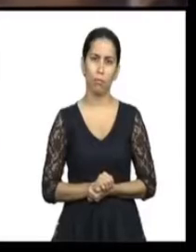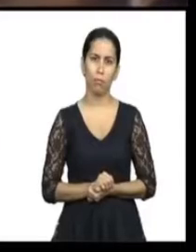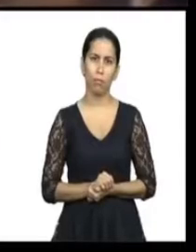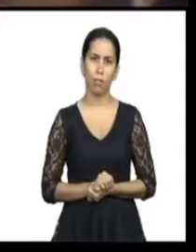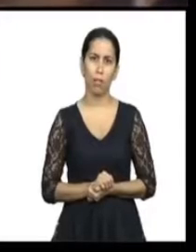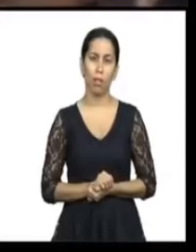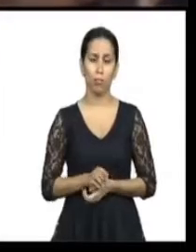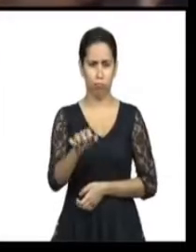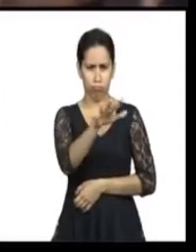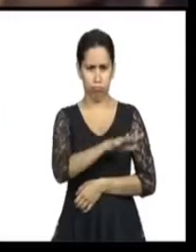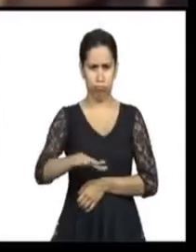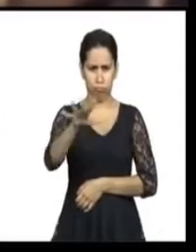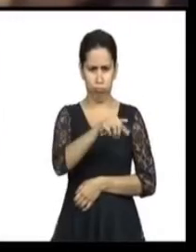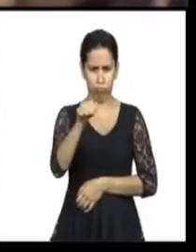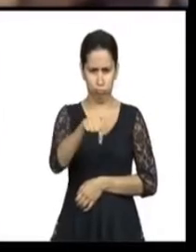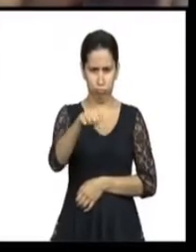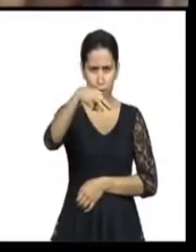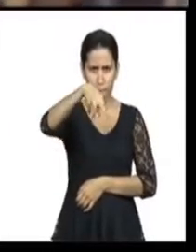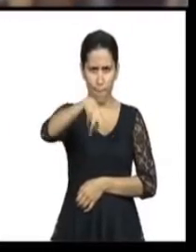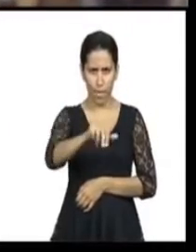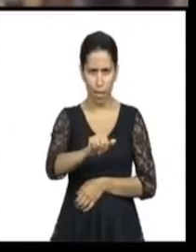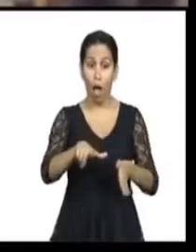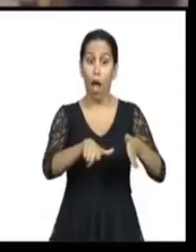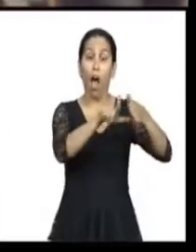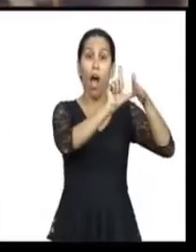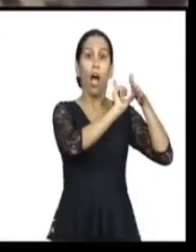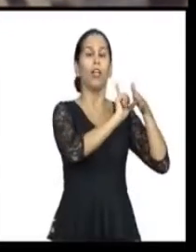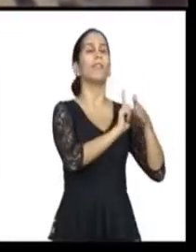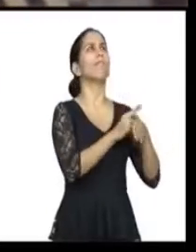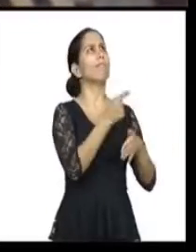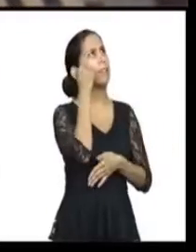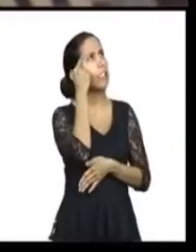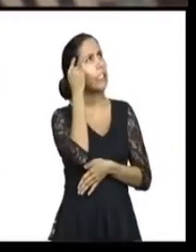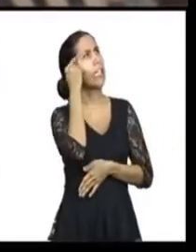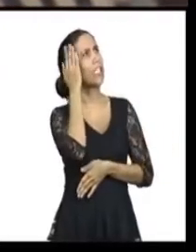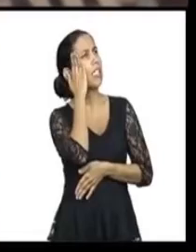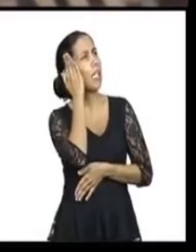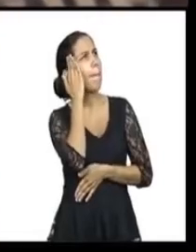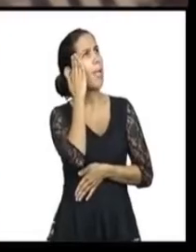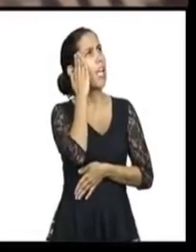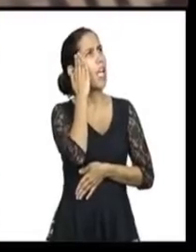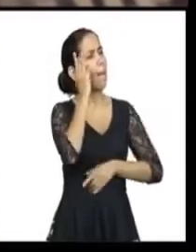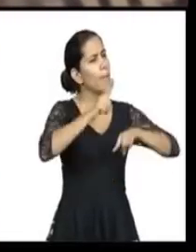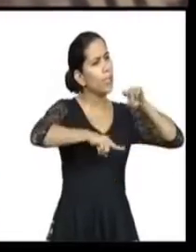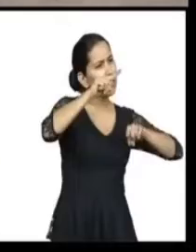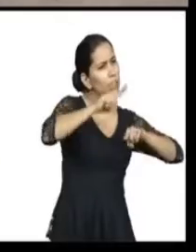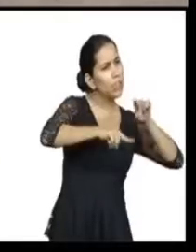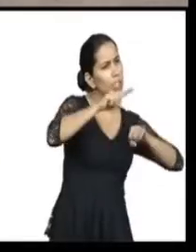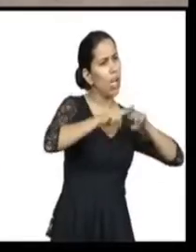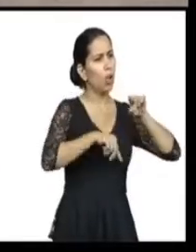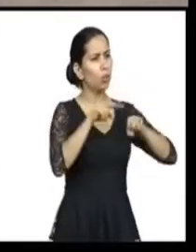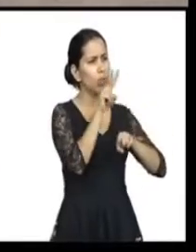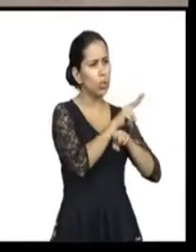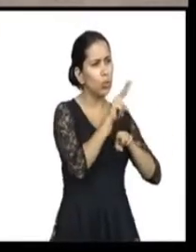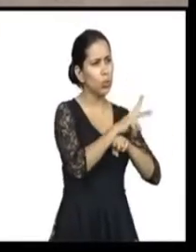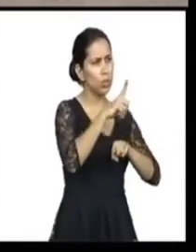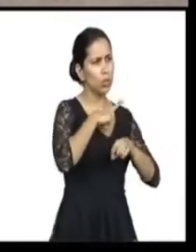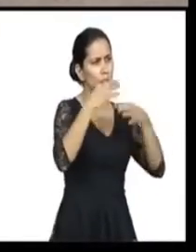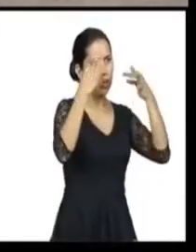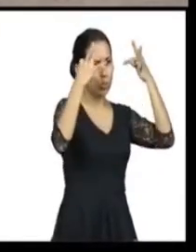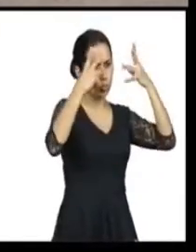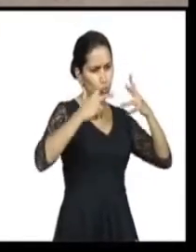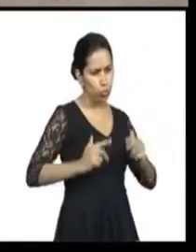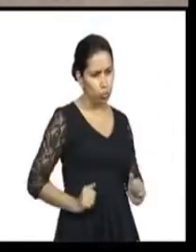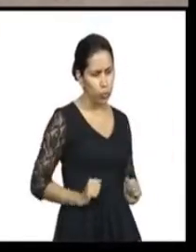Antes de entrar na área da mina, é bom conferir se o equipamento está com todos os itens de segurança funcionando. Primeiro, verifique se